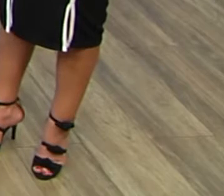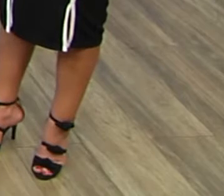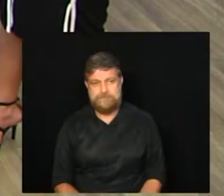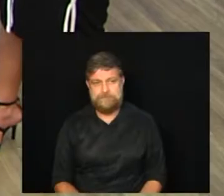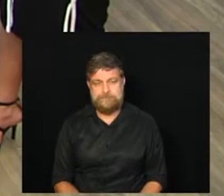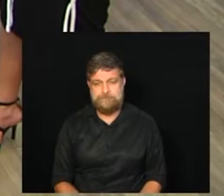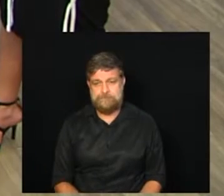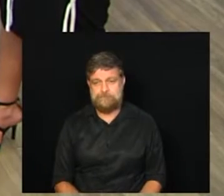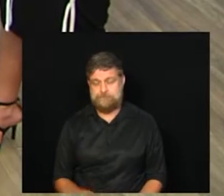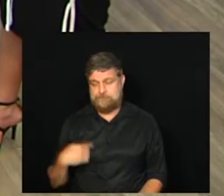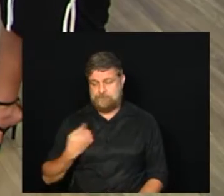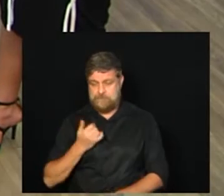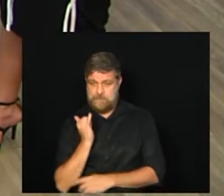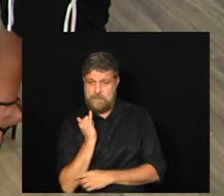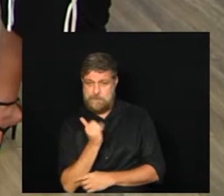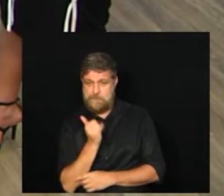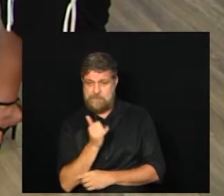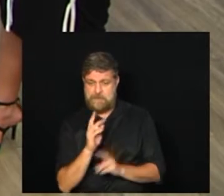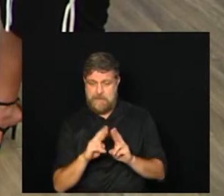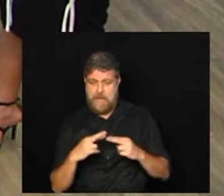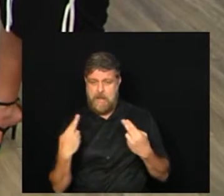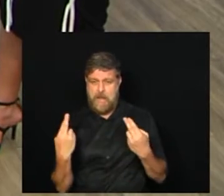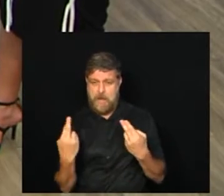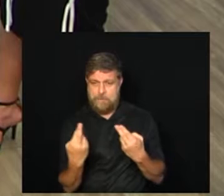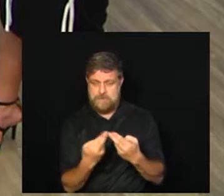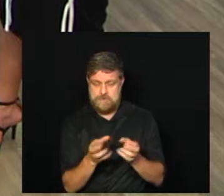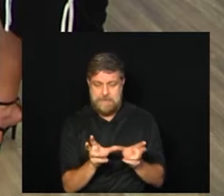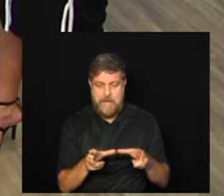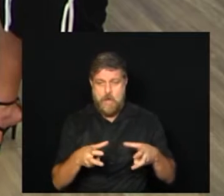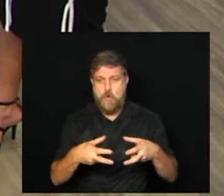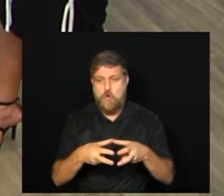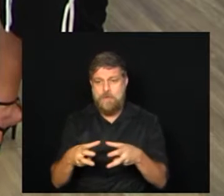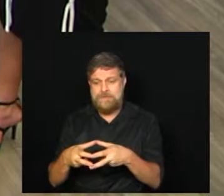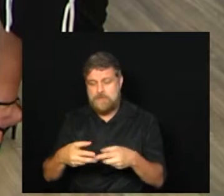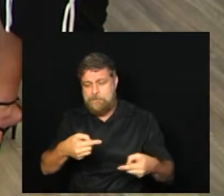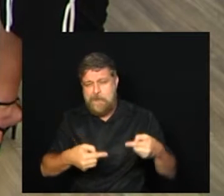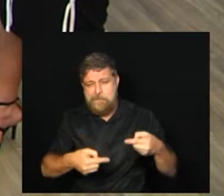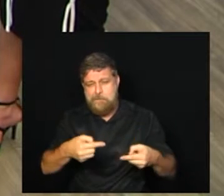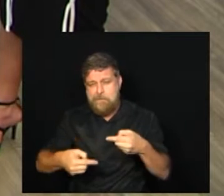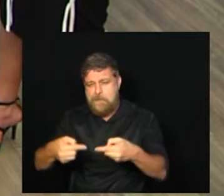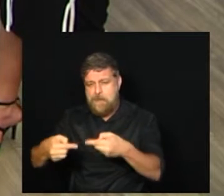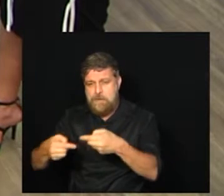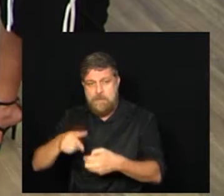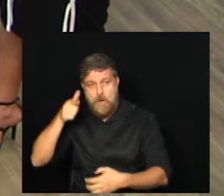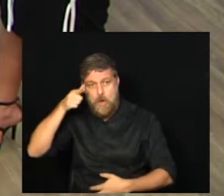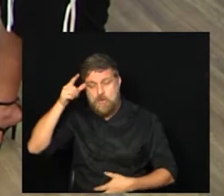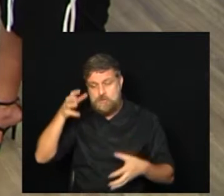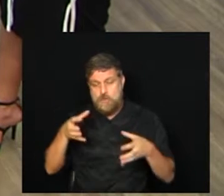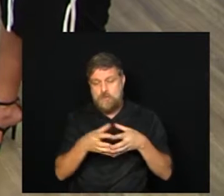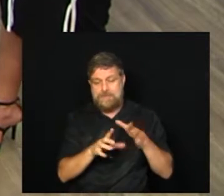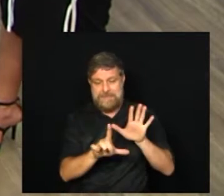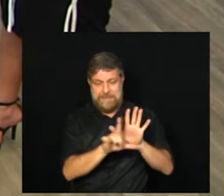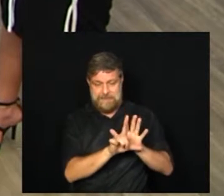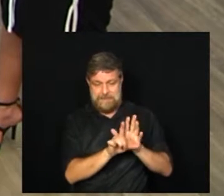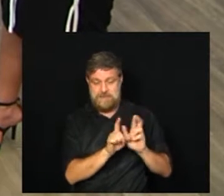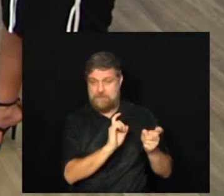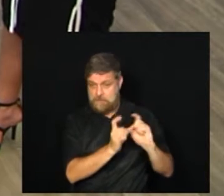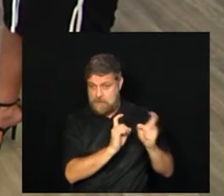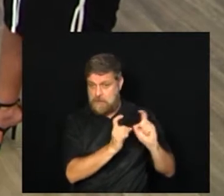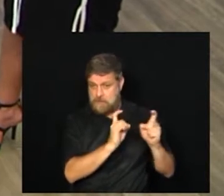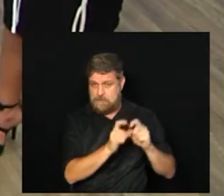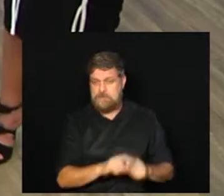Hora de nós falarmos sobre as reuniões das comissões, porque ontem a Constileg se reuniu. Ela realizou